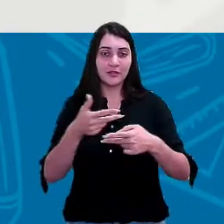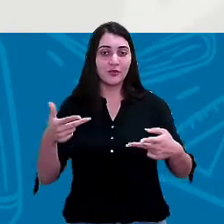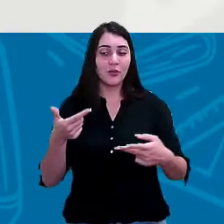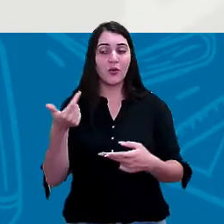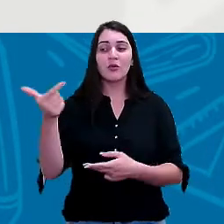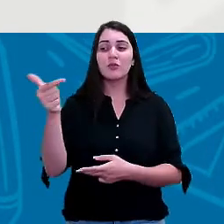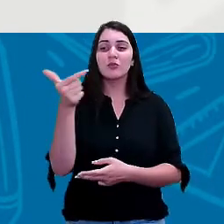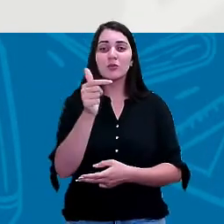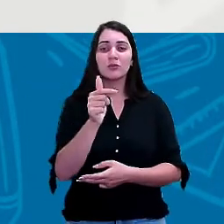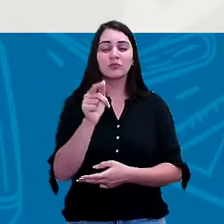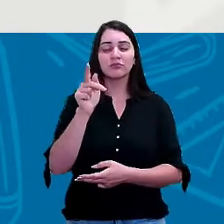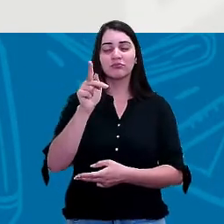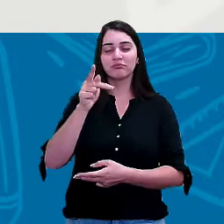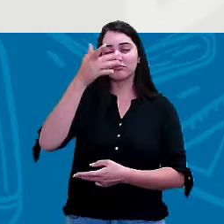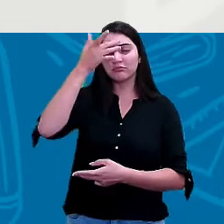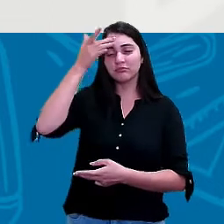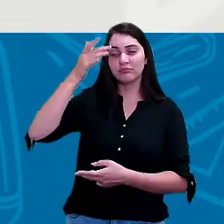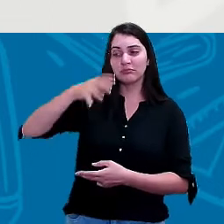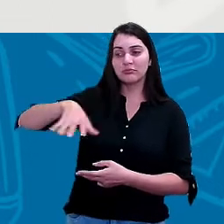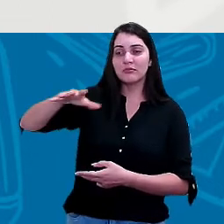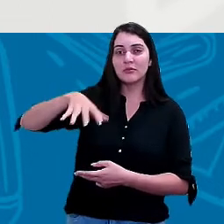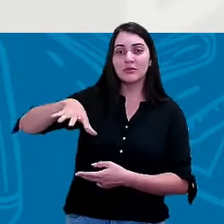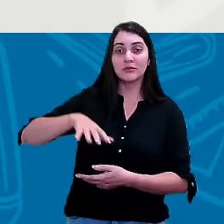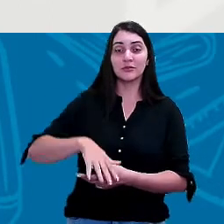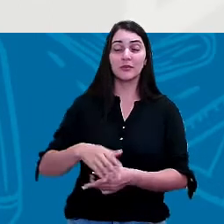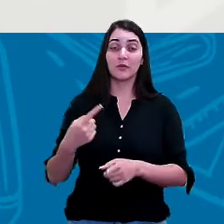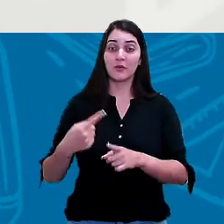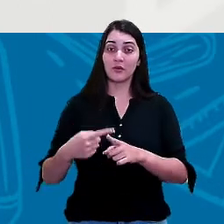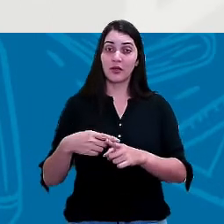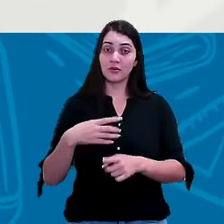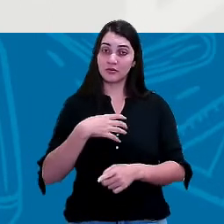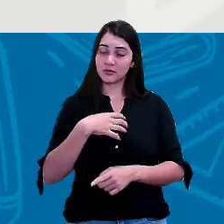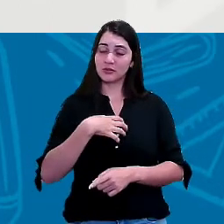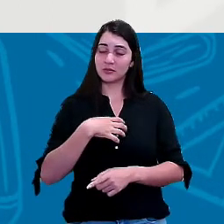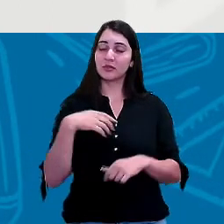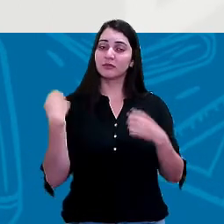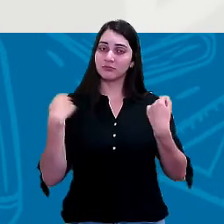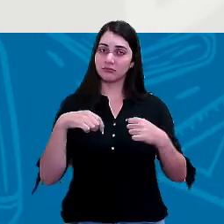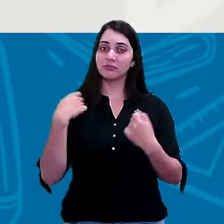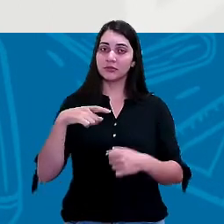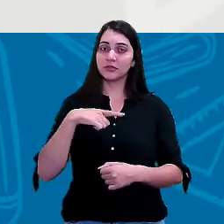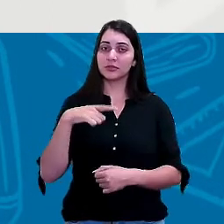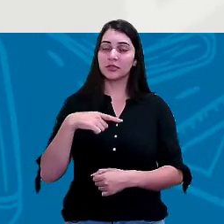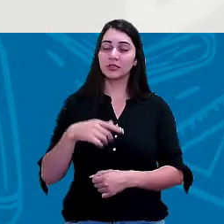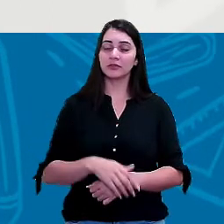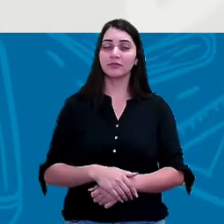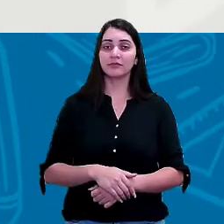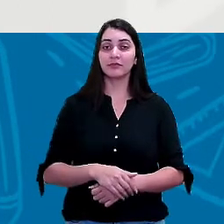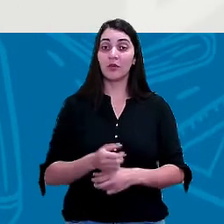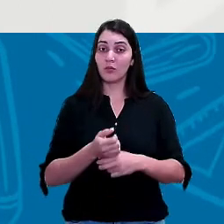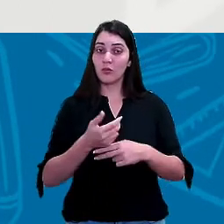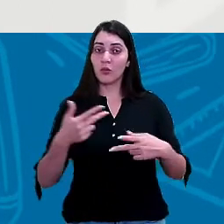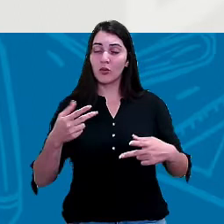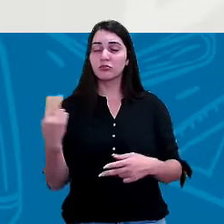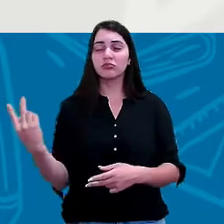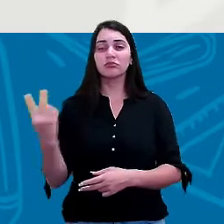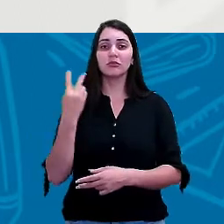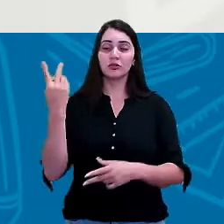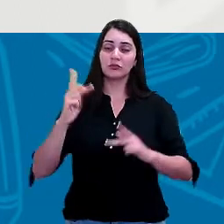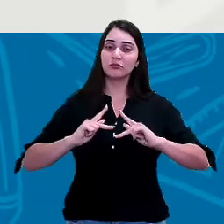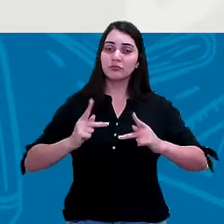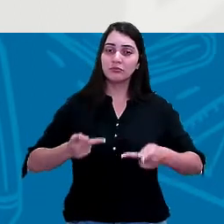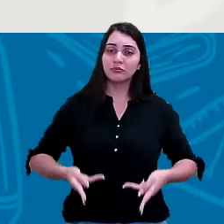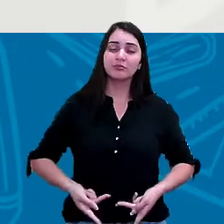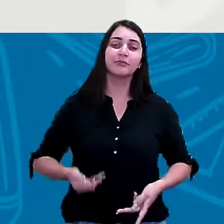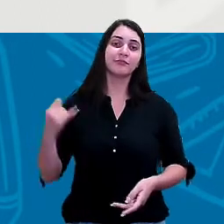outras pessoas, que é um sentimento, algo que a gente tem que ter, né? Uma atitude, né, de um valor humano